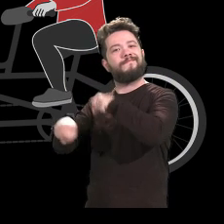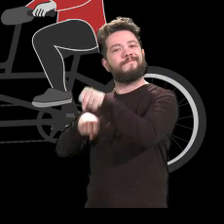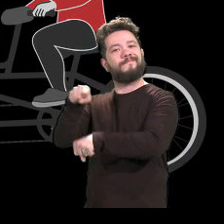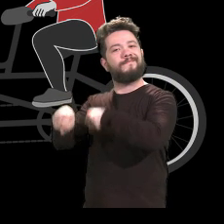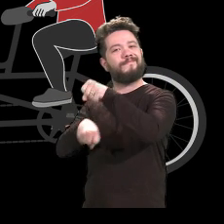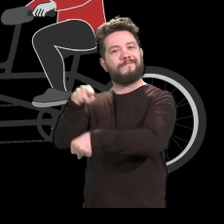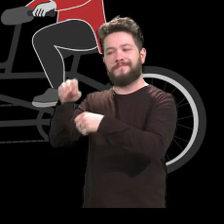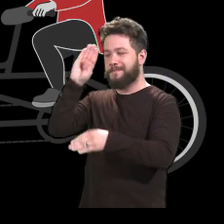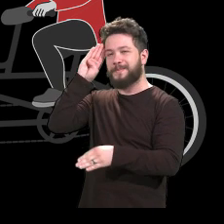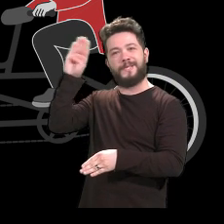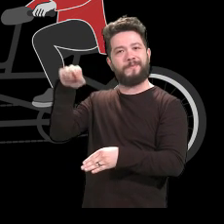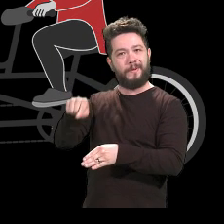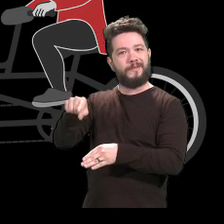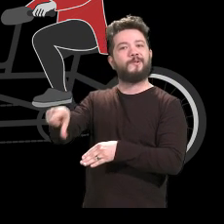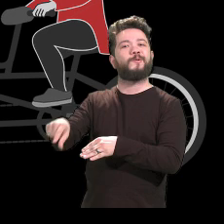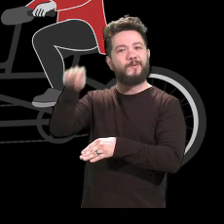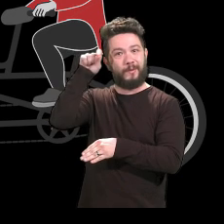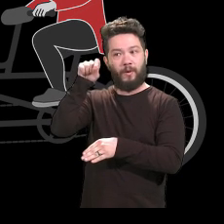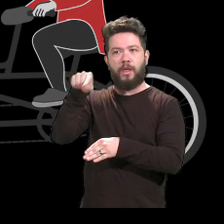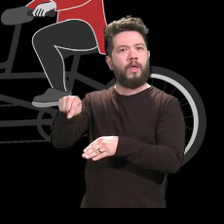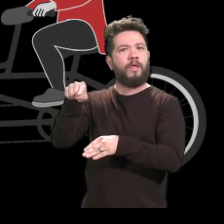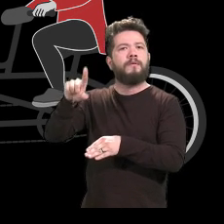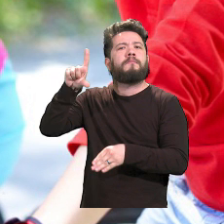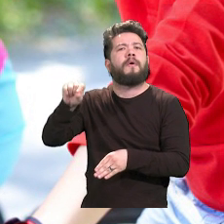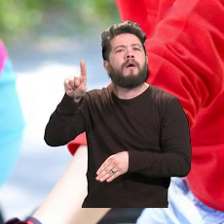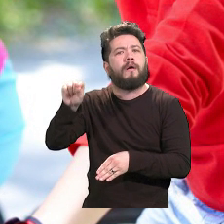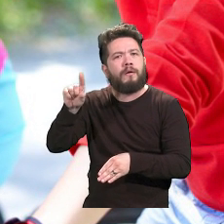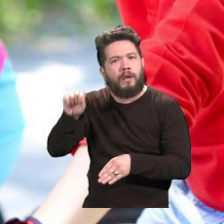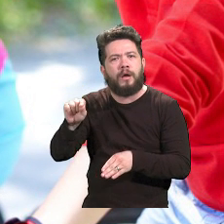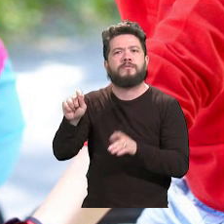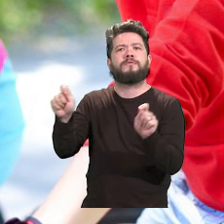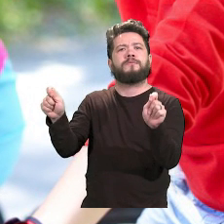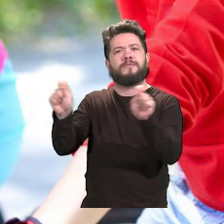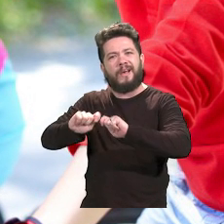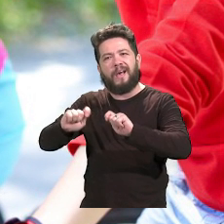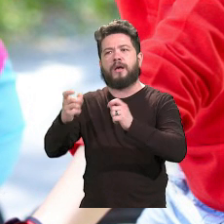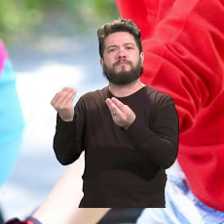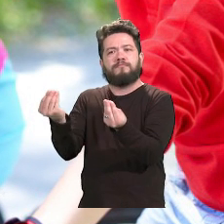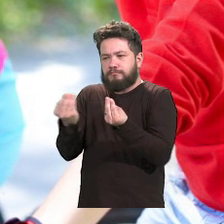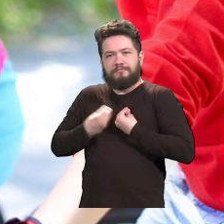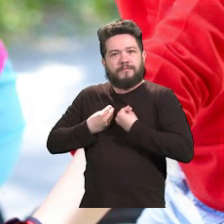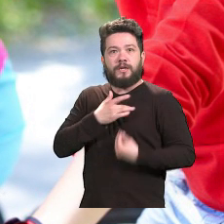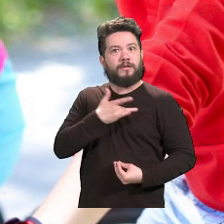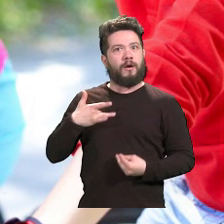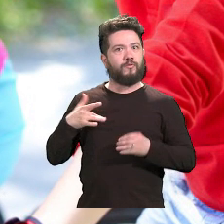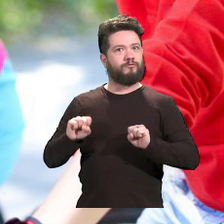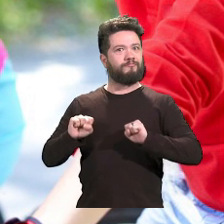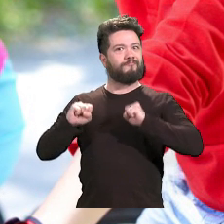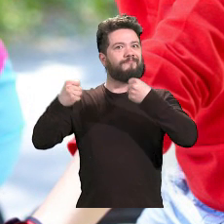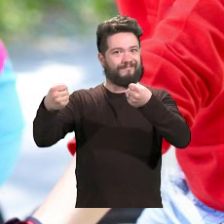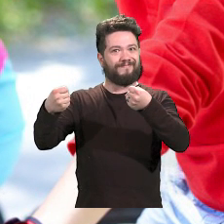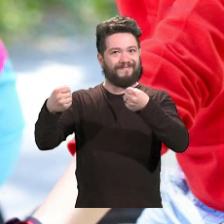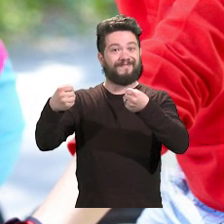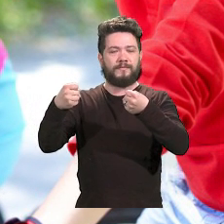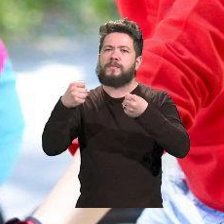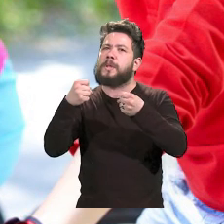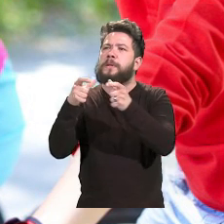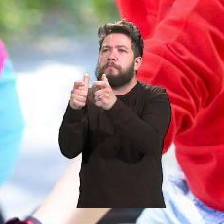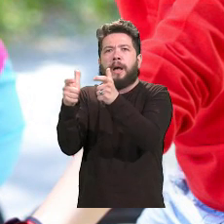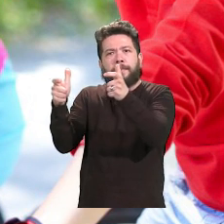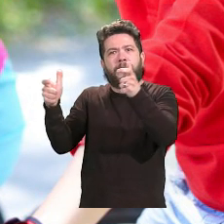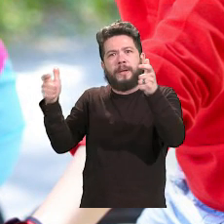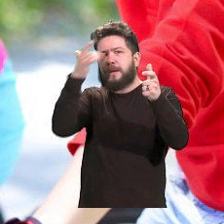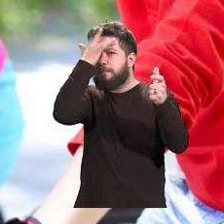como ônibus e carros, pela bike. É um meio de transporte com baixo custo que traz diversos benefícios para a